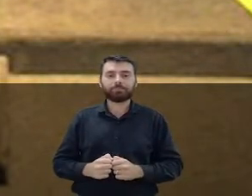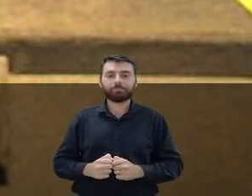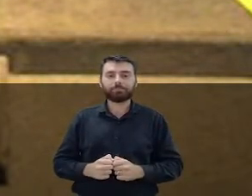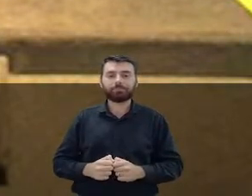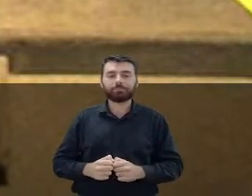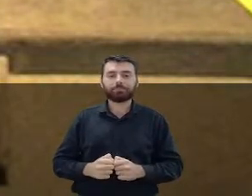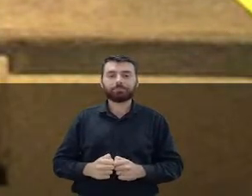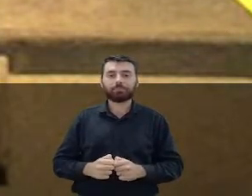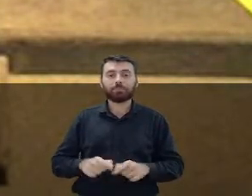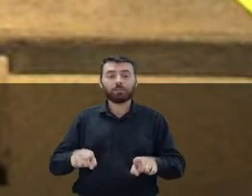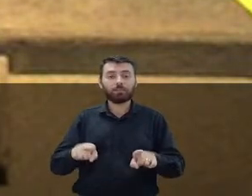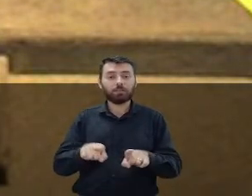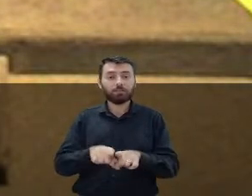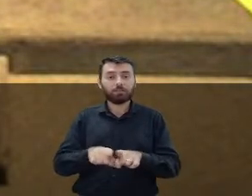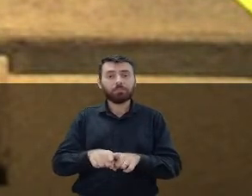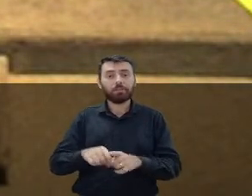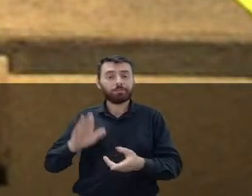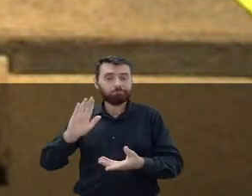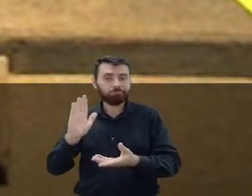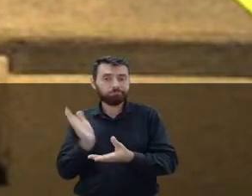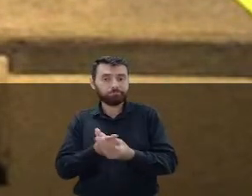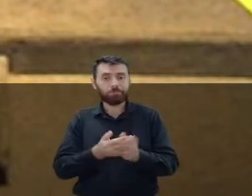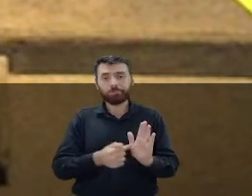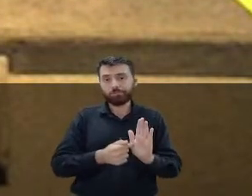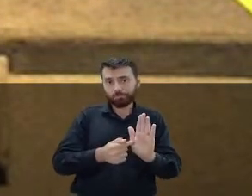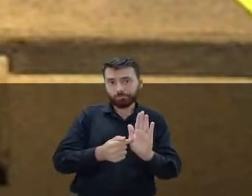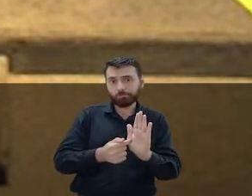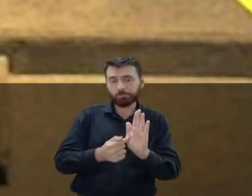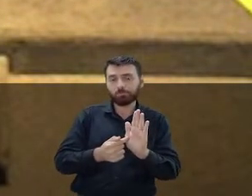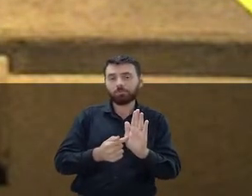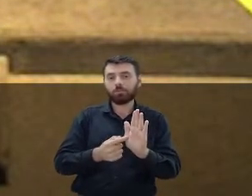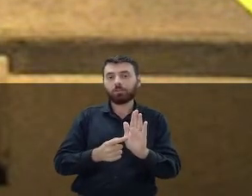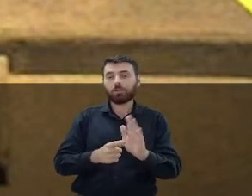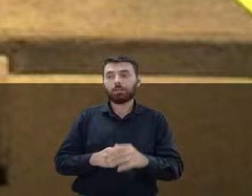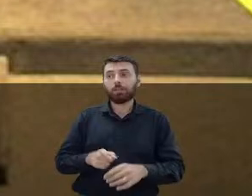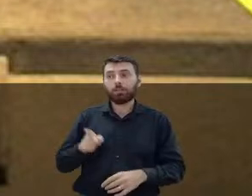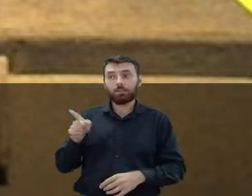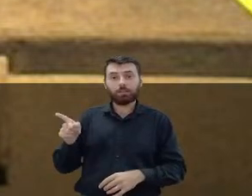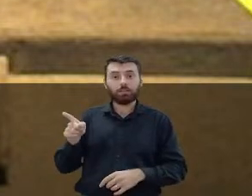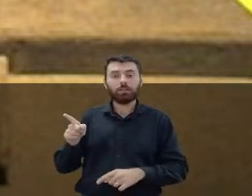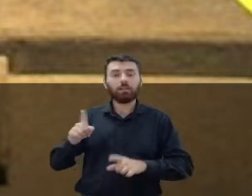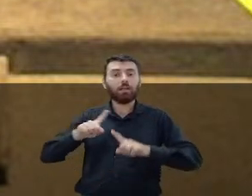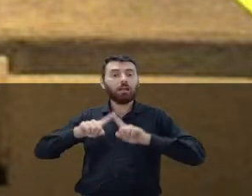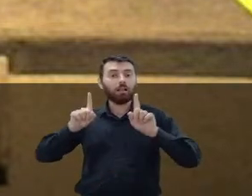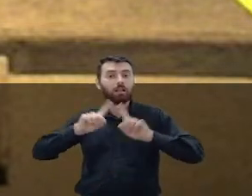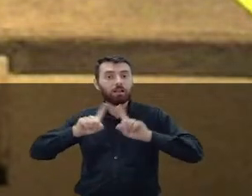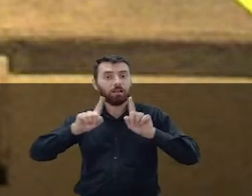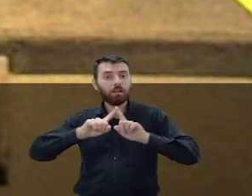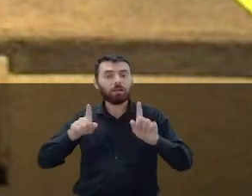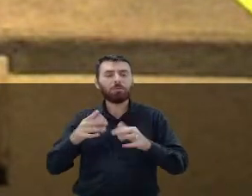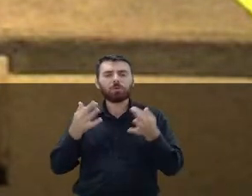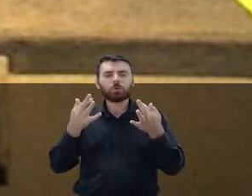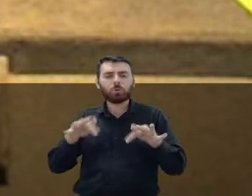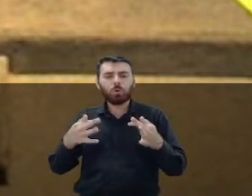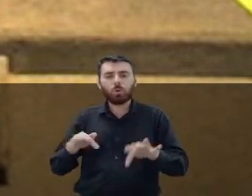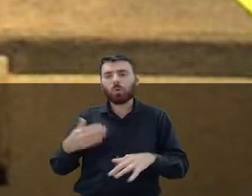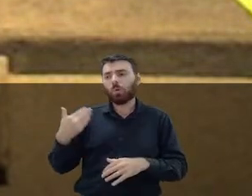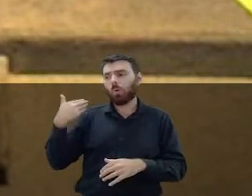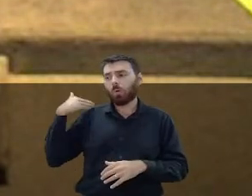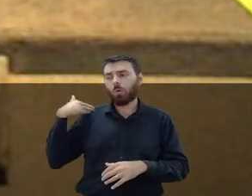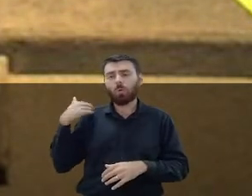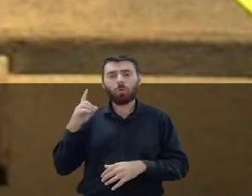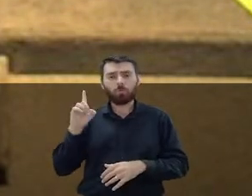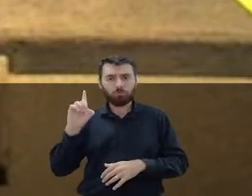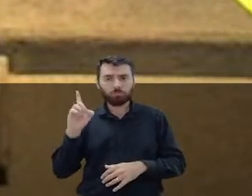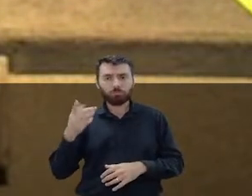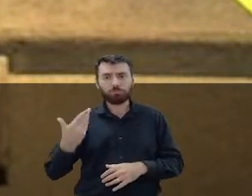autos, jamais houve qualquer relato de queixa de dor em relação ao membro do ombro direito. Ou